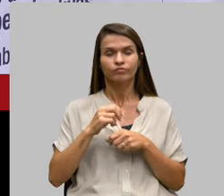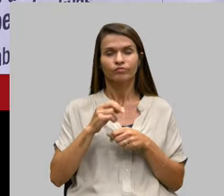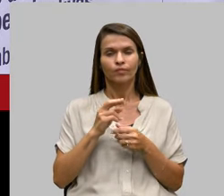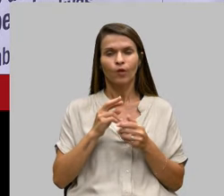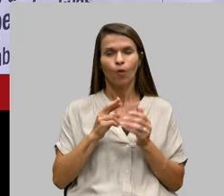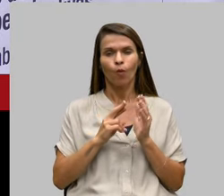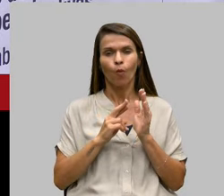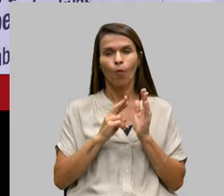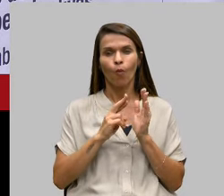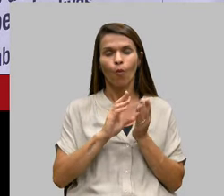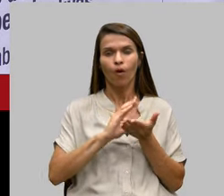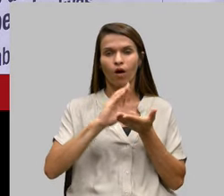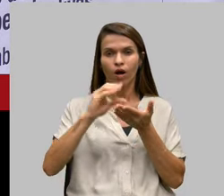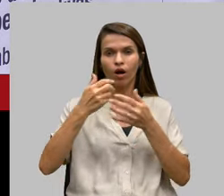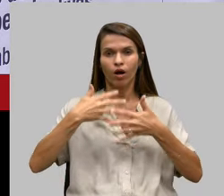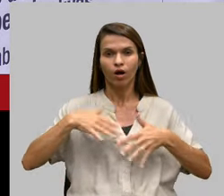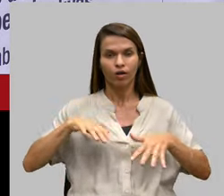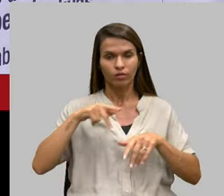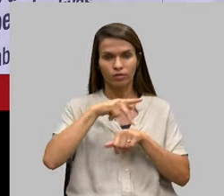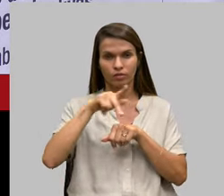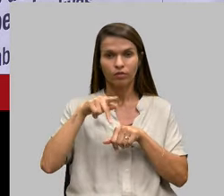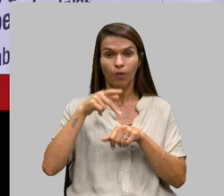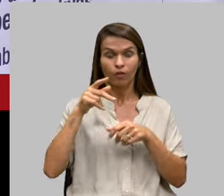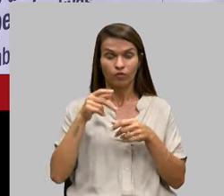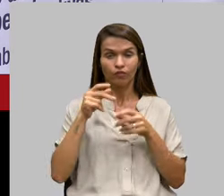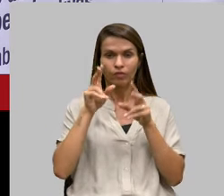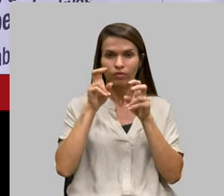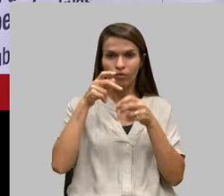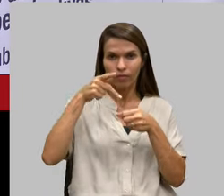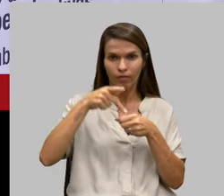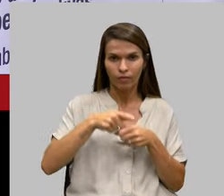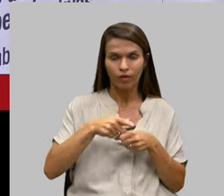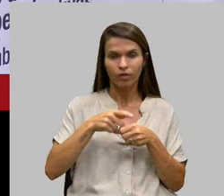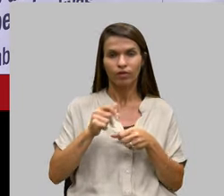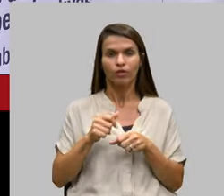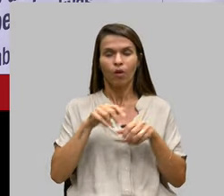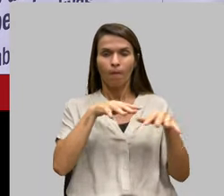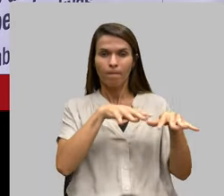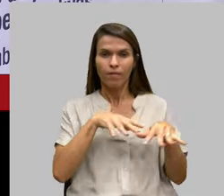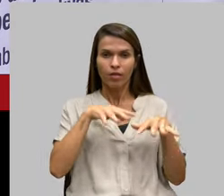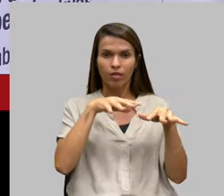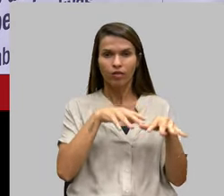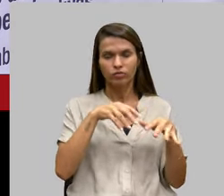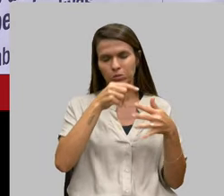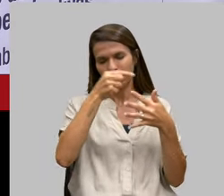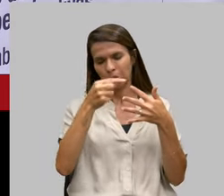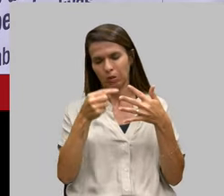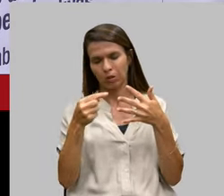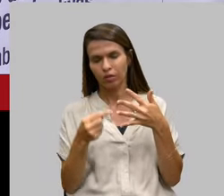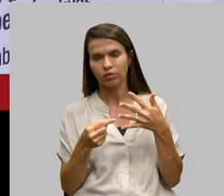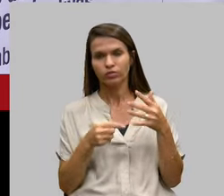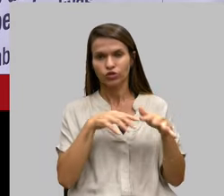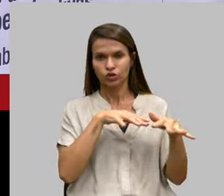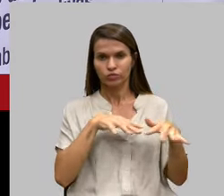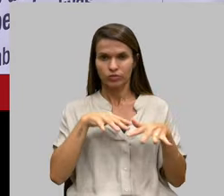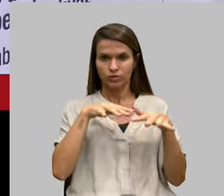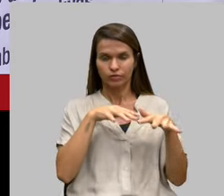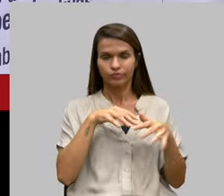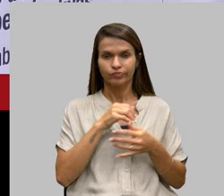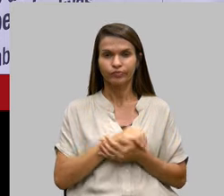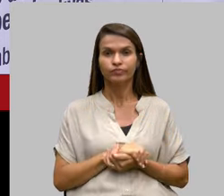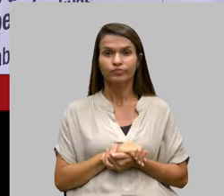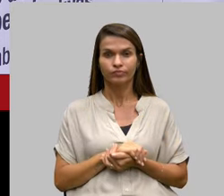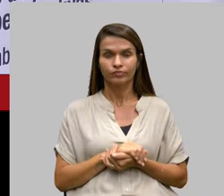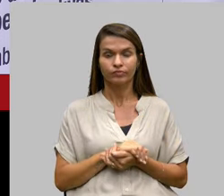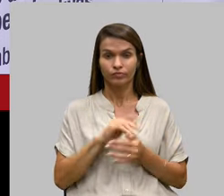desse país tô falando aqui de petróleo tô falando aqui de minério de todo tipo de mineral na